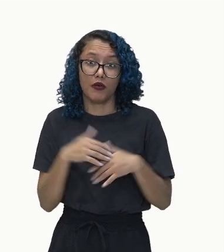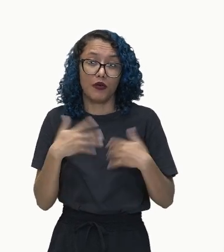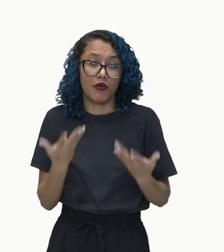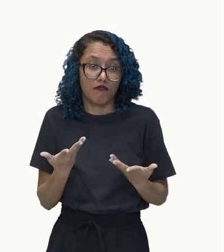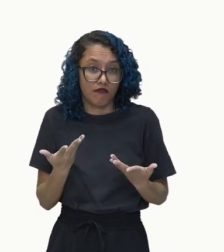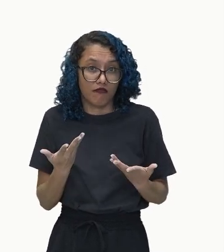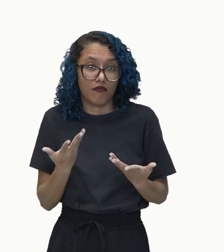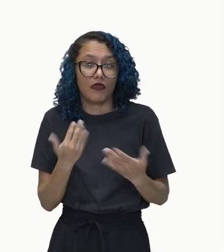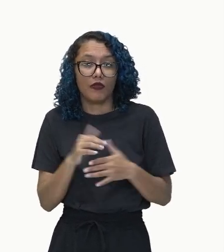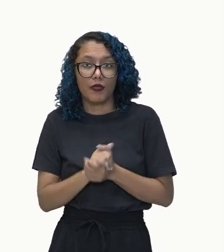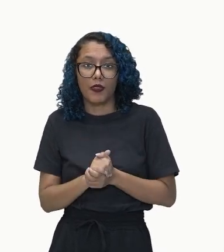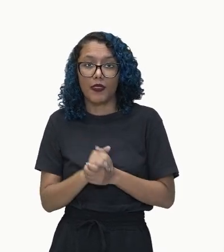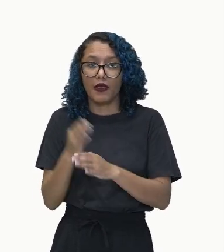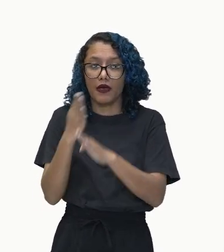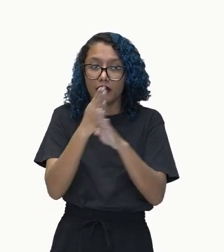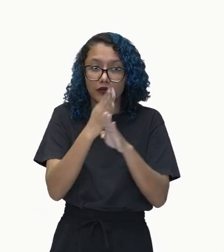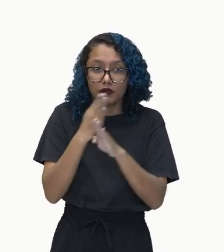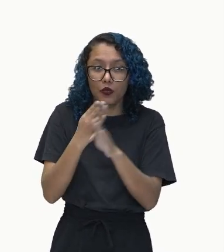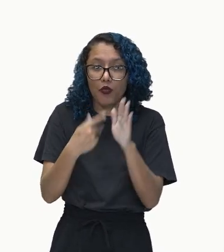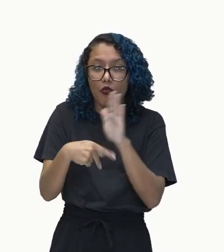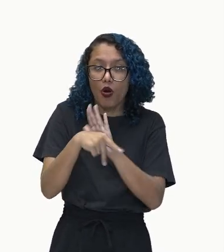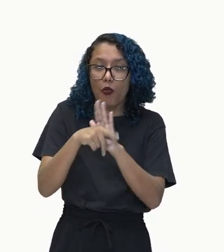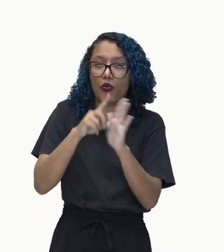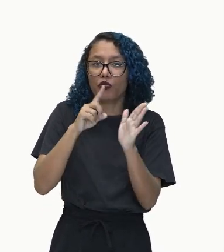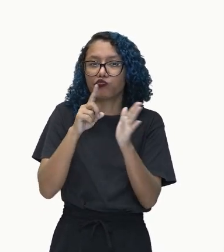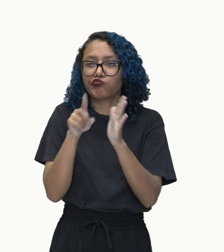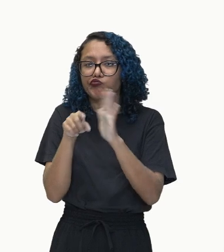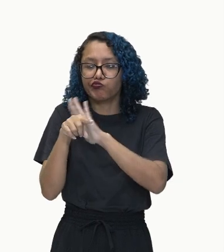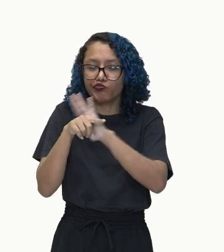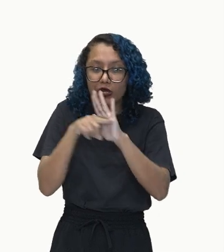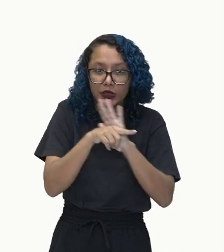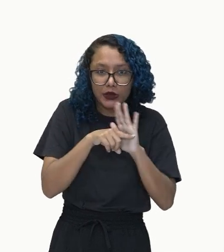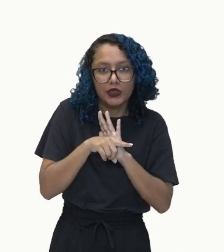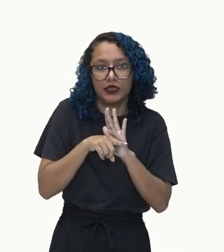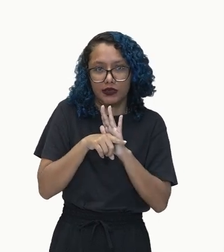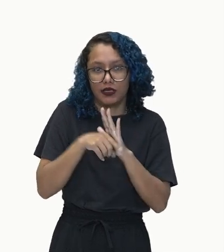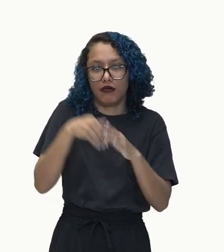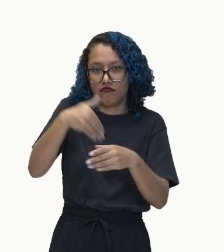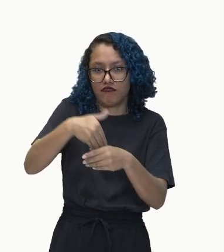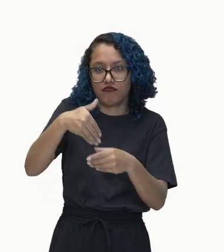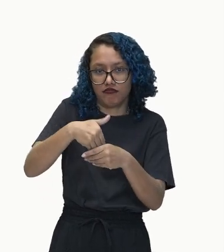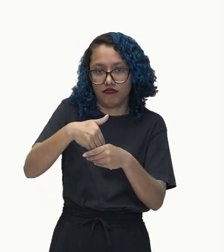das pesquisas eleitorais. Tudo isso aqui